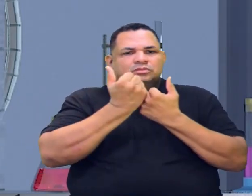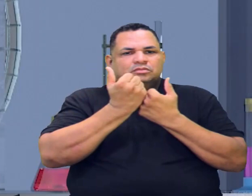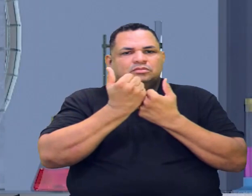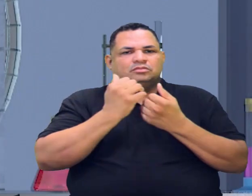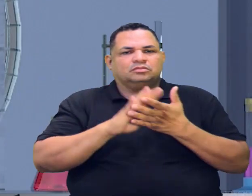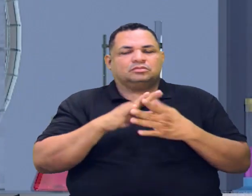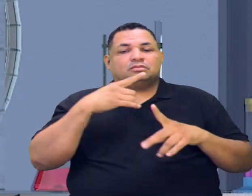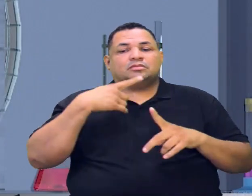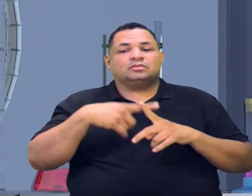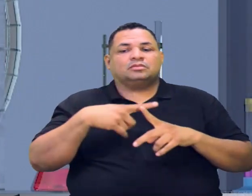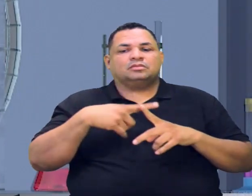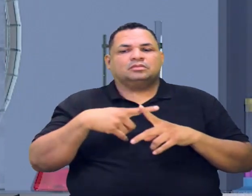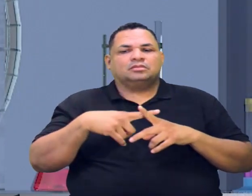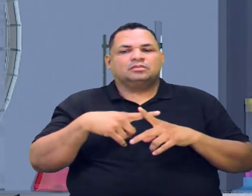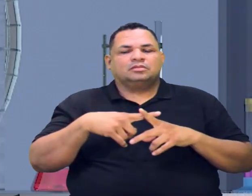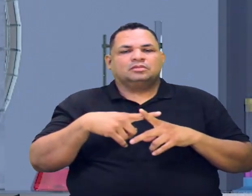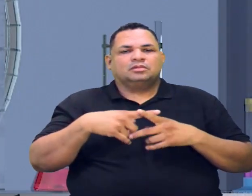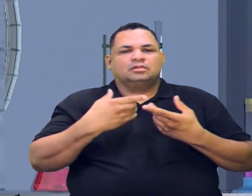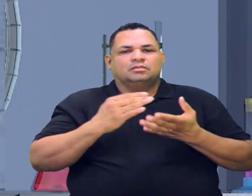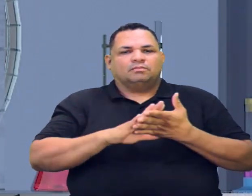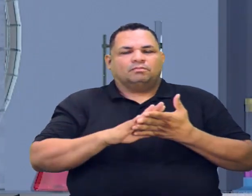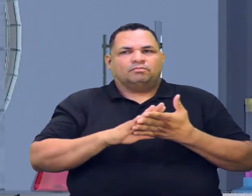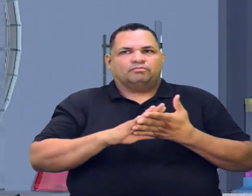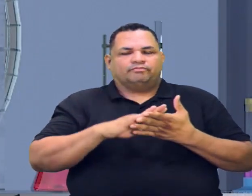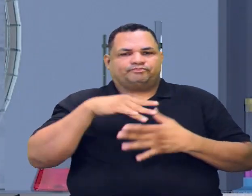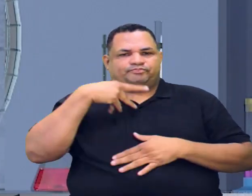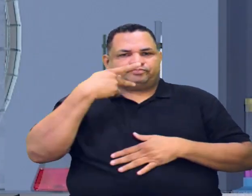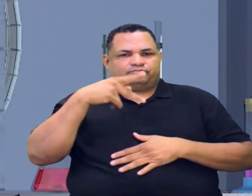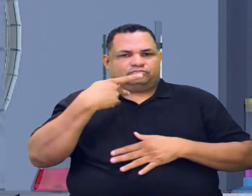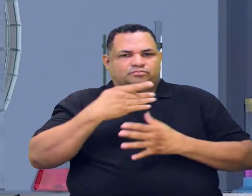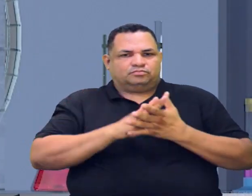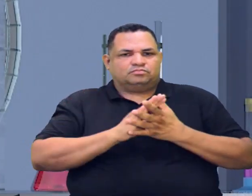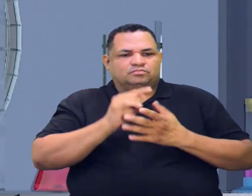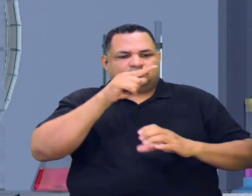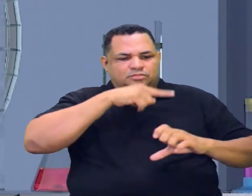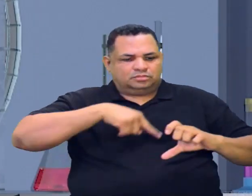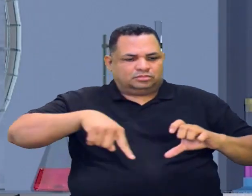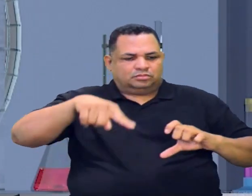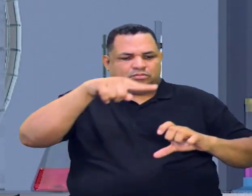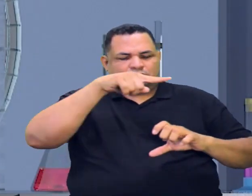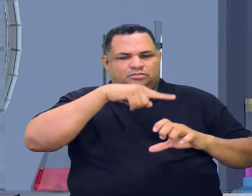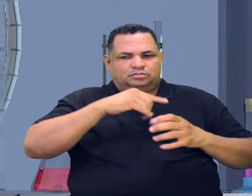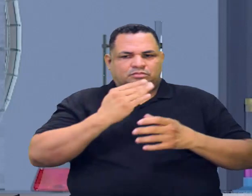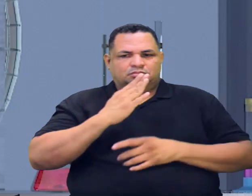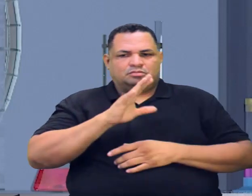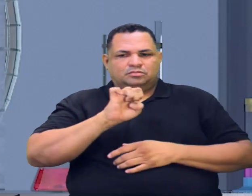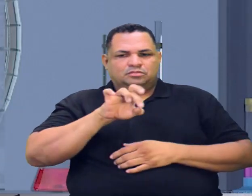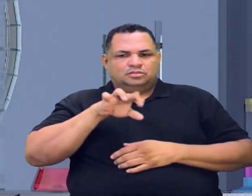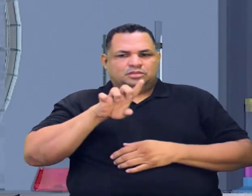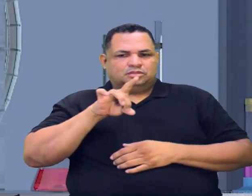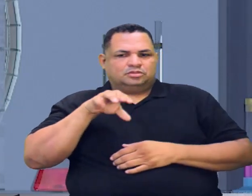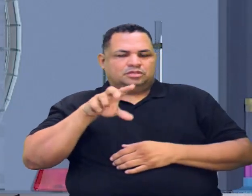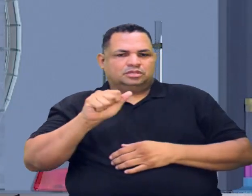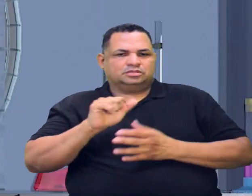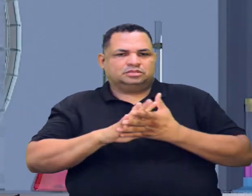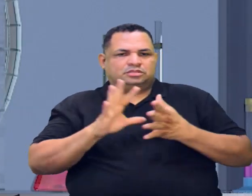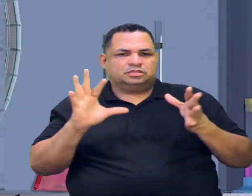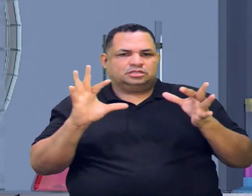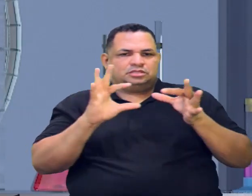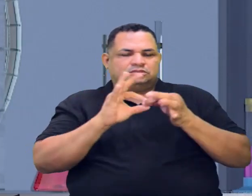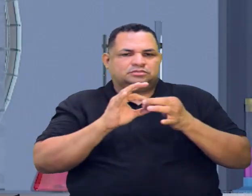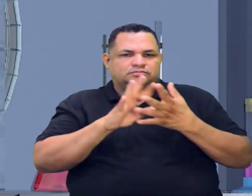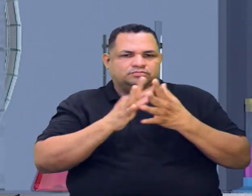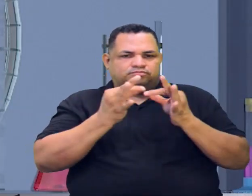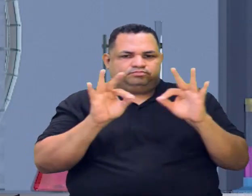substituição, porque tratavam-se de cadeias saturadas, ou seja, só tinha ligação simples, e a gente